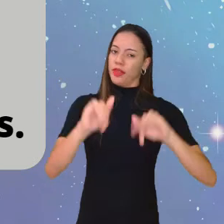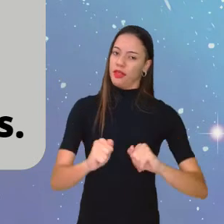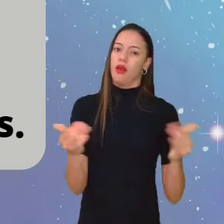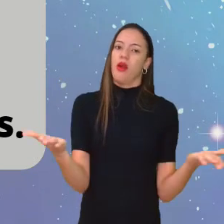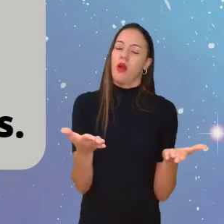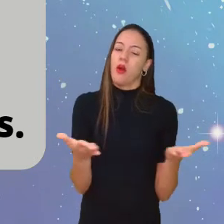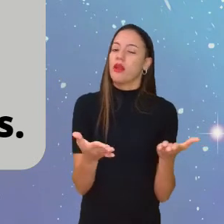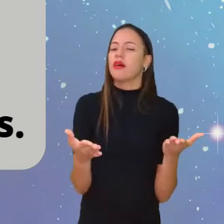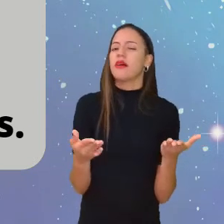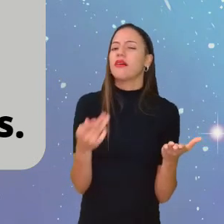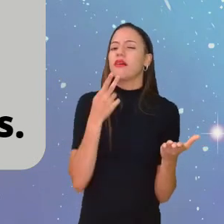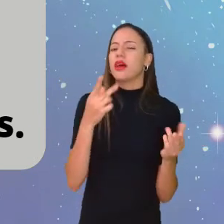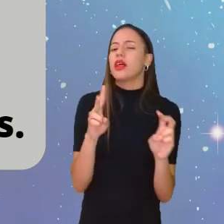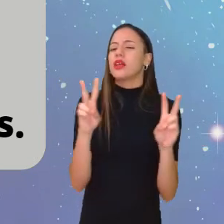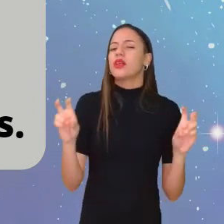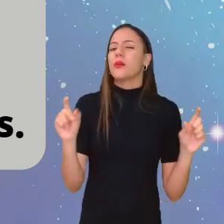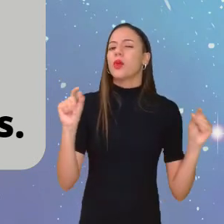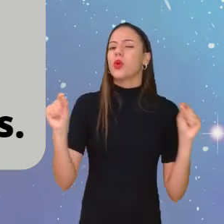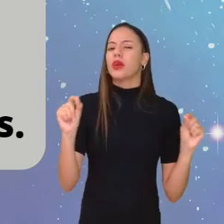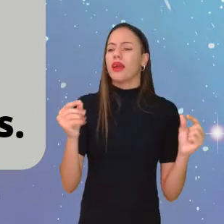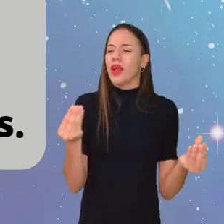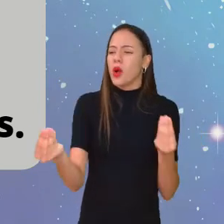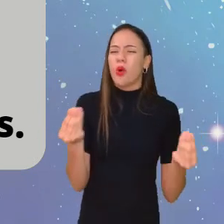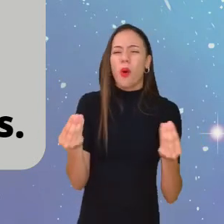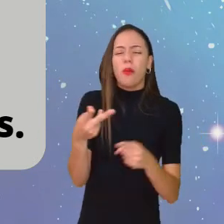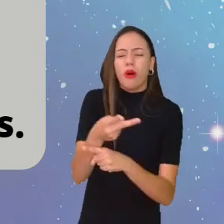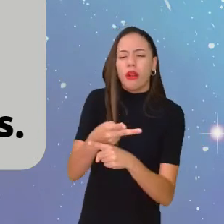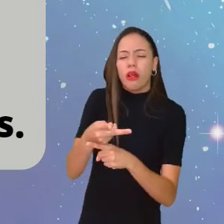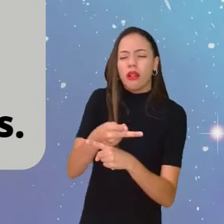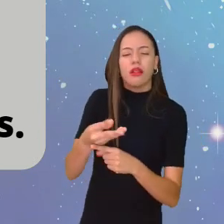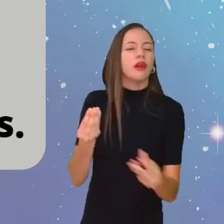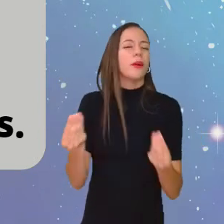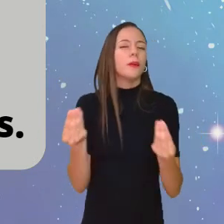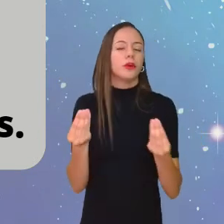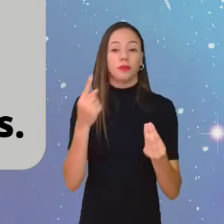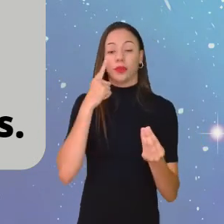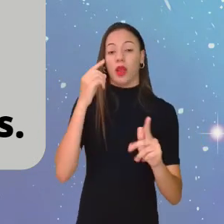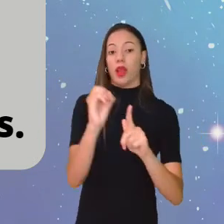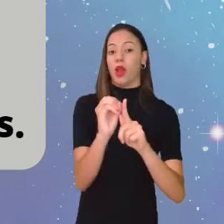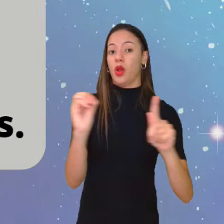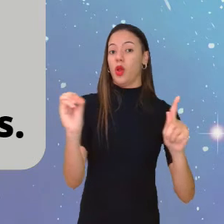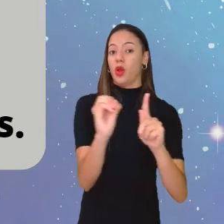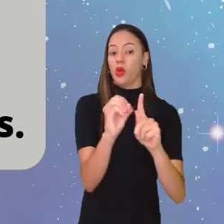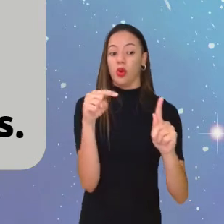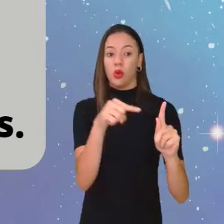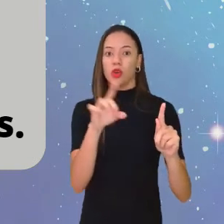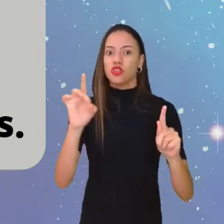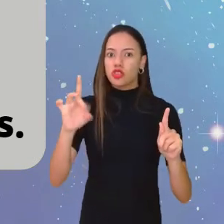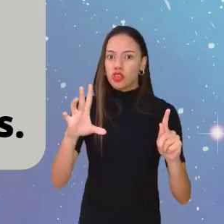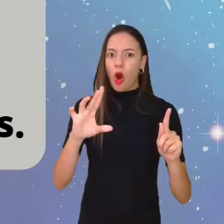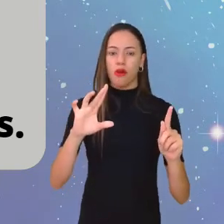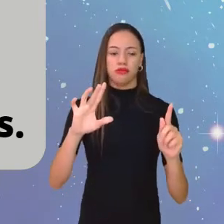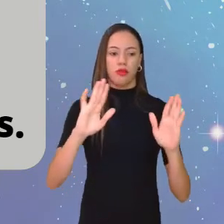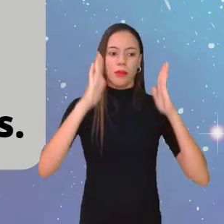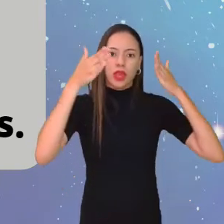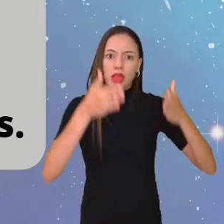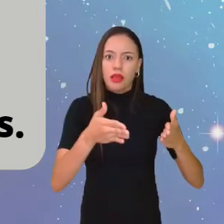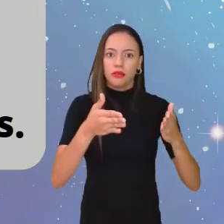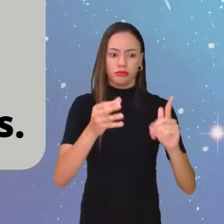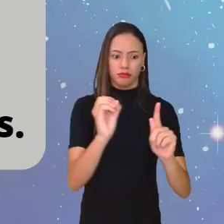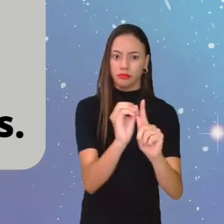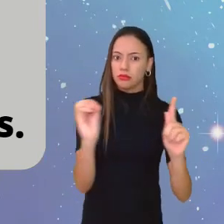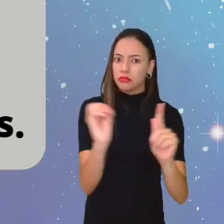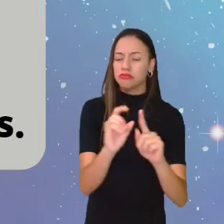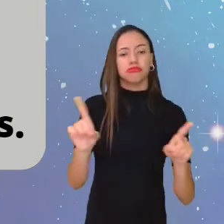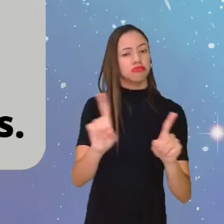que é quando a gente vai falar de como é que a gente faz essas buscas, né? Então, vê, o Google, ele não é apenas só um buscador, mas ele rastreia informações